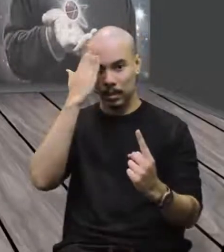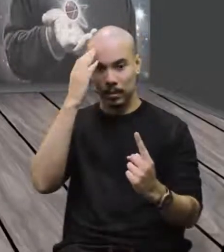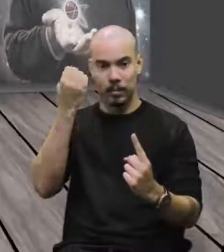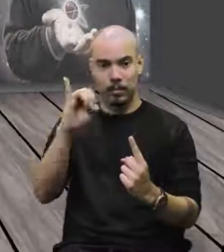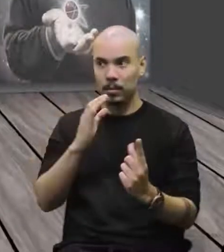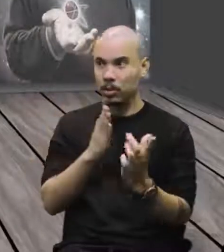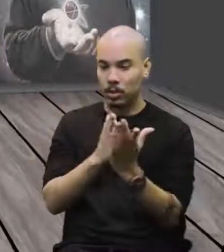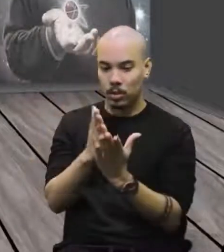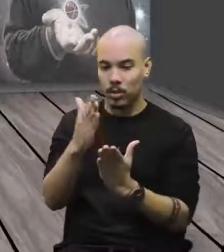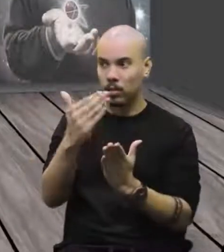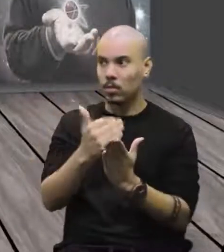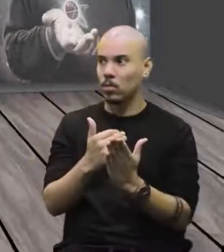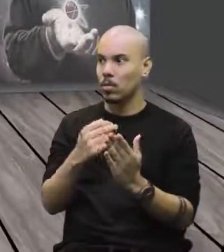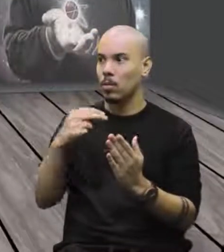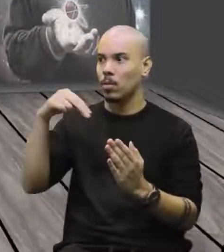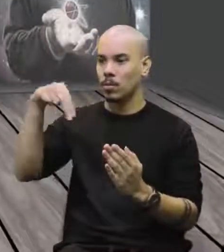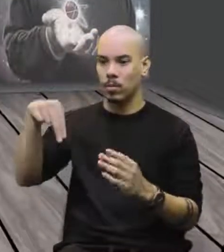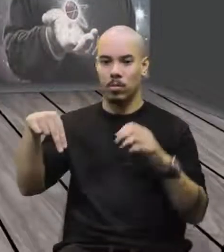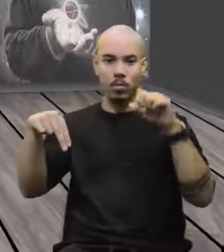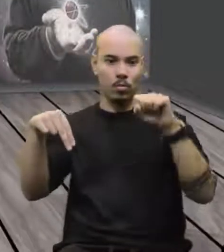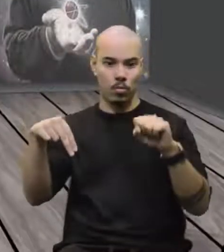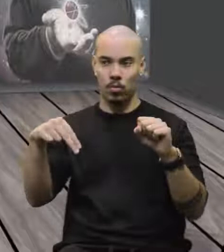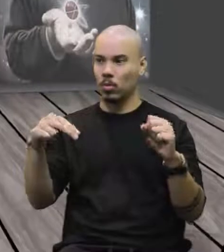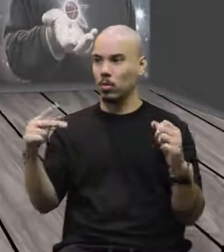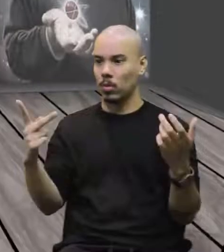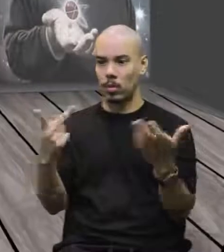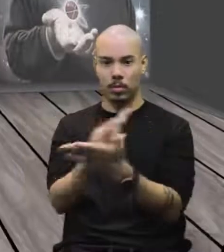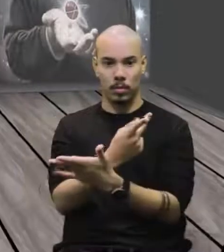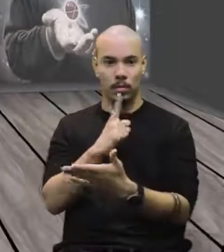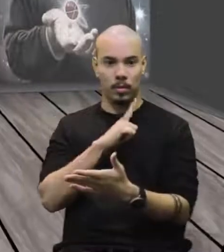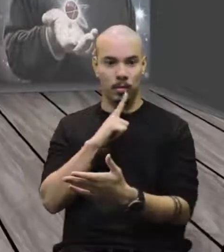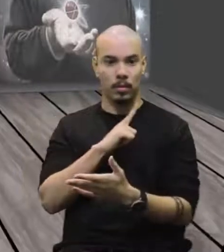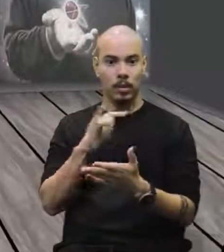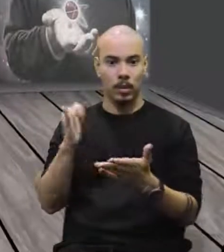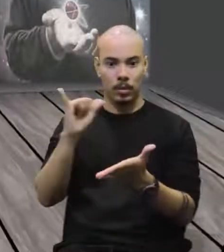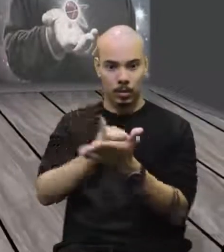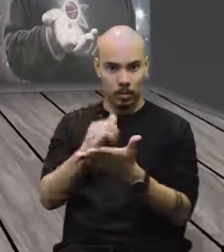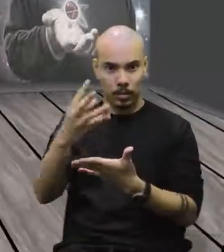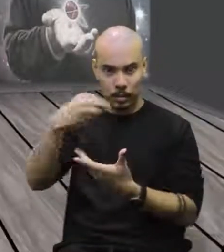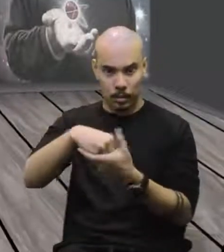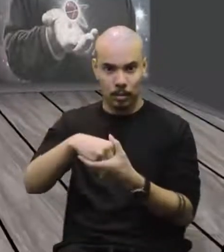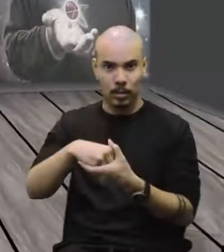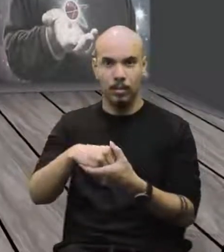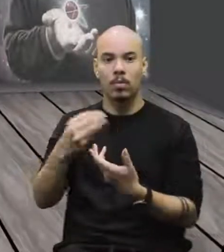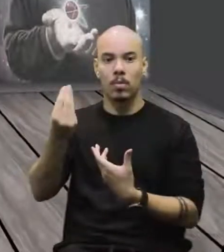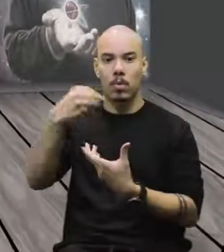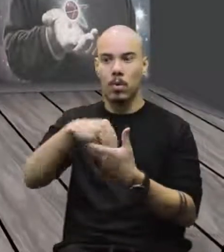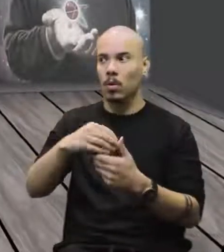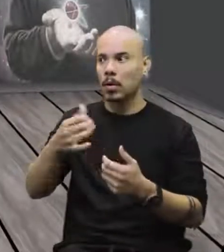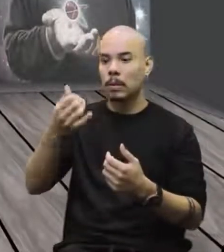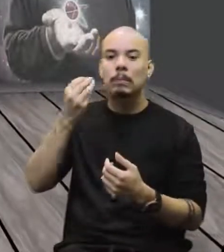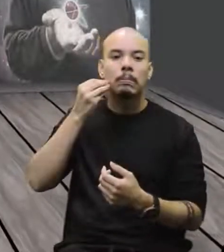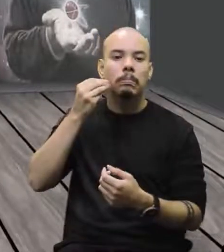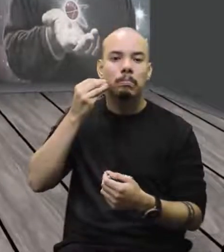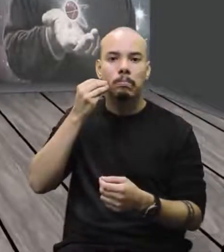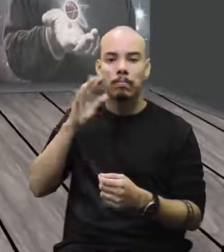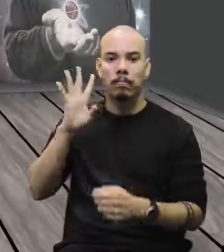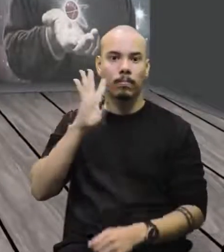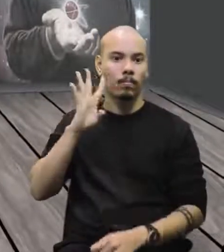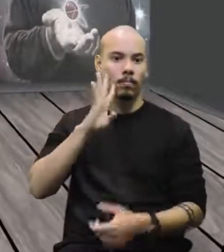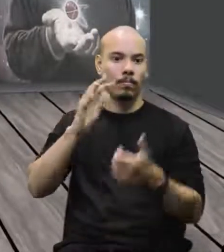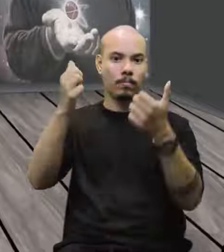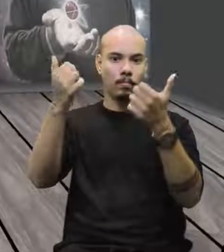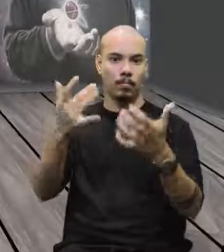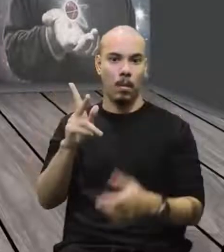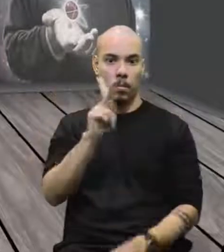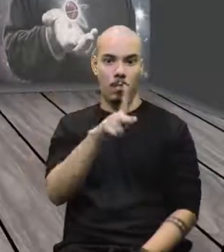chegando ou saindo, polo norte, polo sul, com esse efeito, o efeito Hall aí, colocado no experimento. O Dei explicou bem legal para vocês,